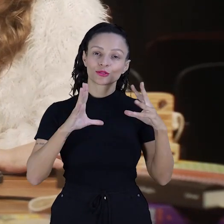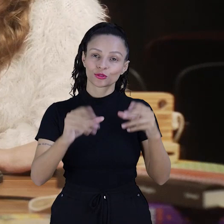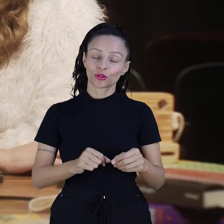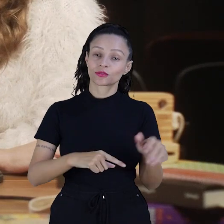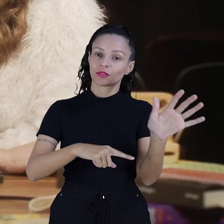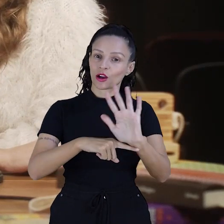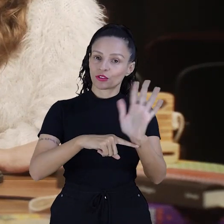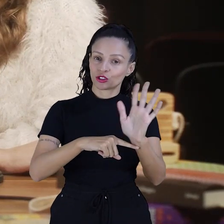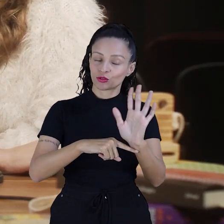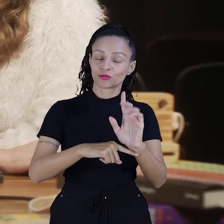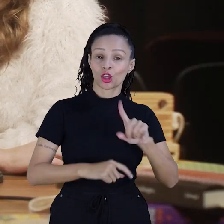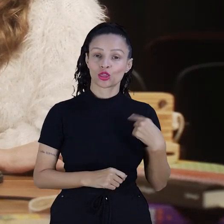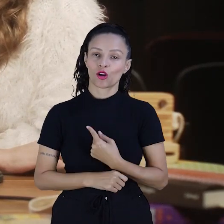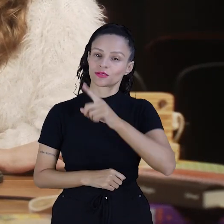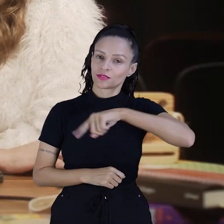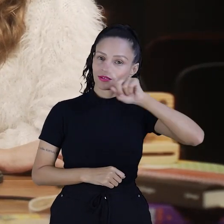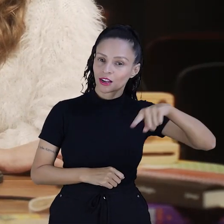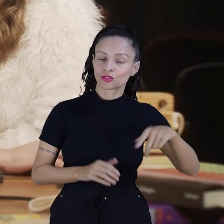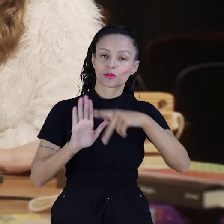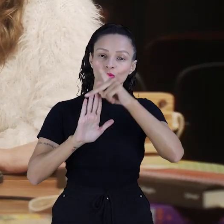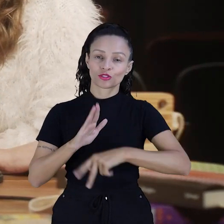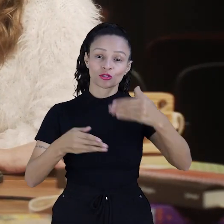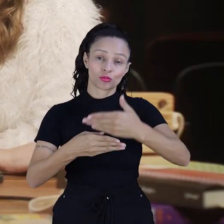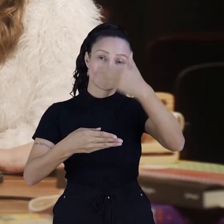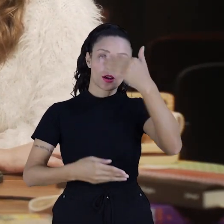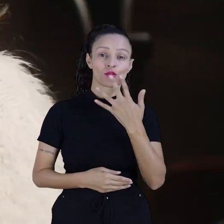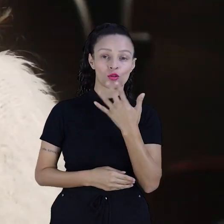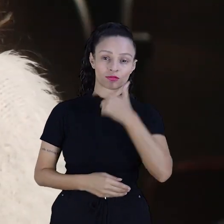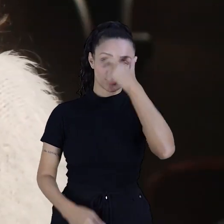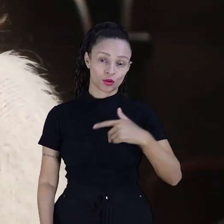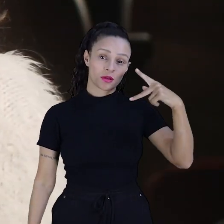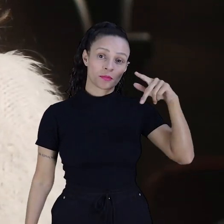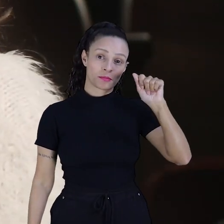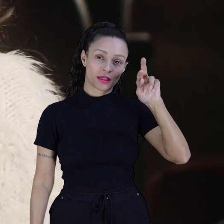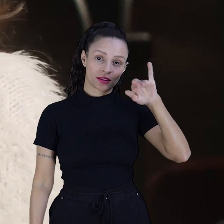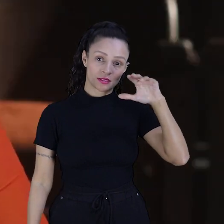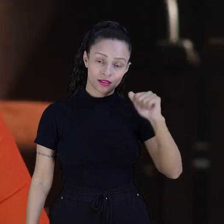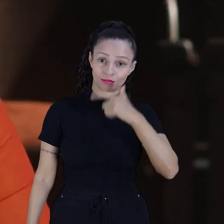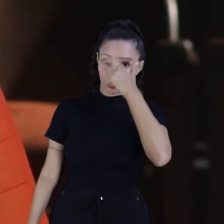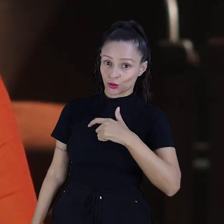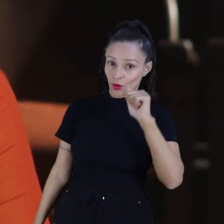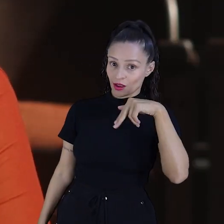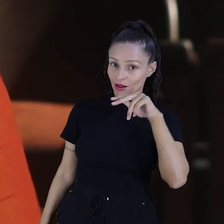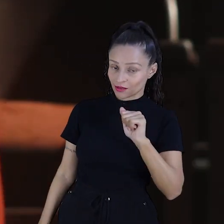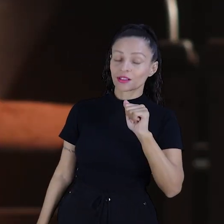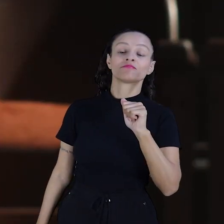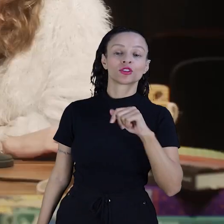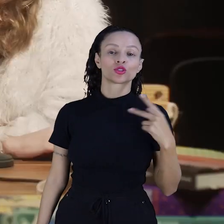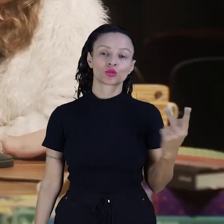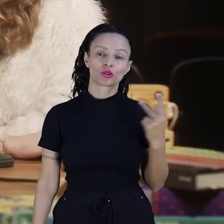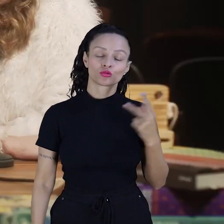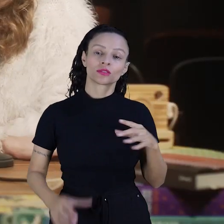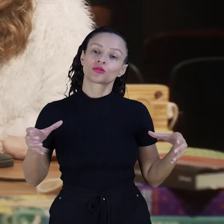Bem-vindas e bem-vindos ao videocast do Nós em Traço, com o projeto Mural com Cor. Eu sou a Patrícia Machado. Eu sou a Ana Paula Luz.